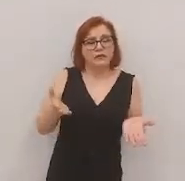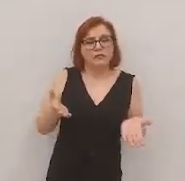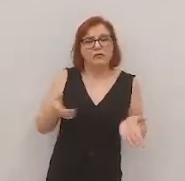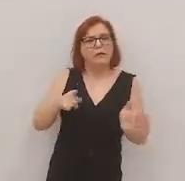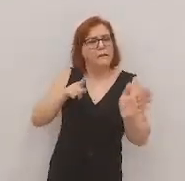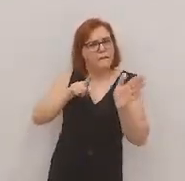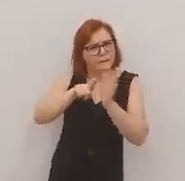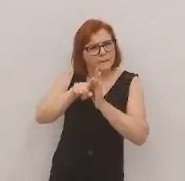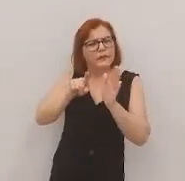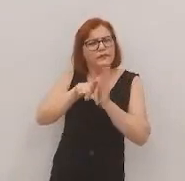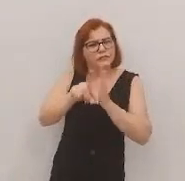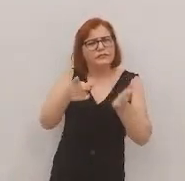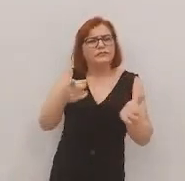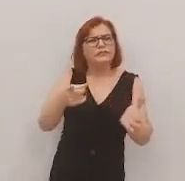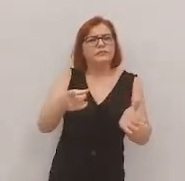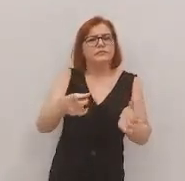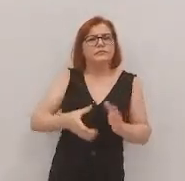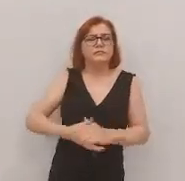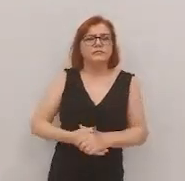os irmãos.